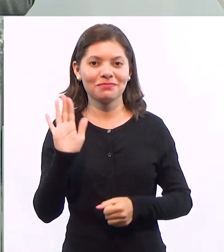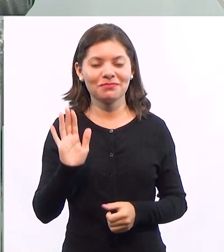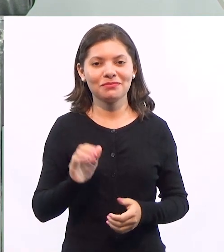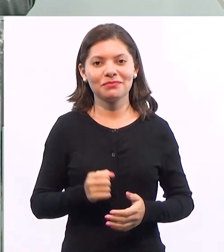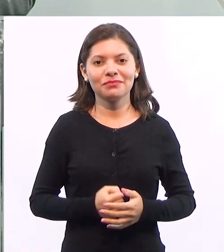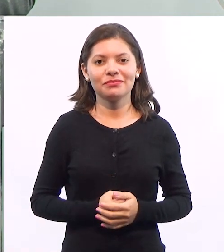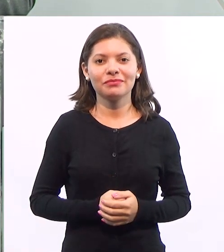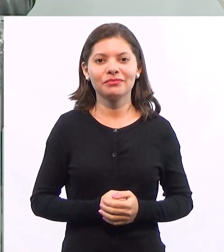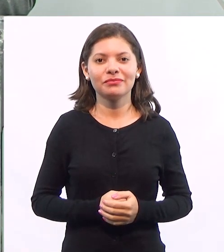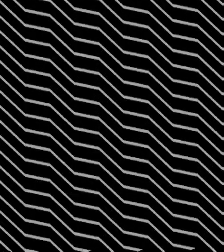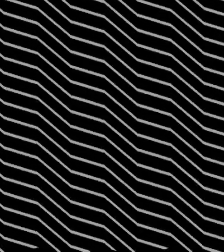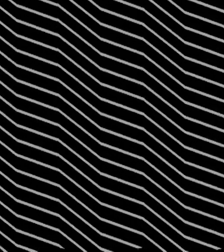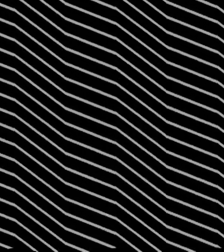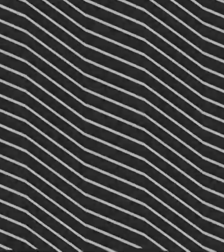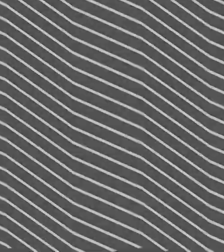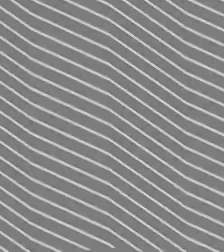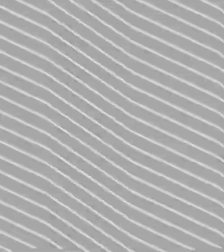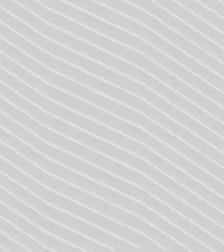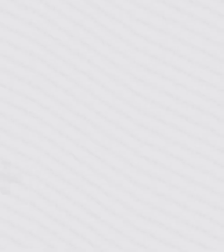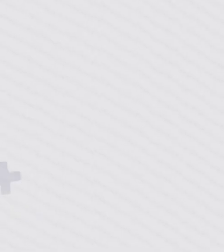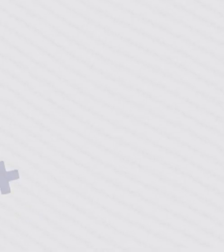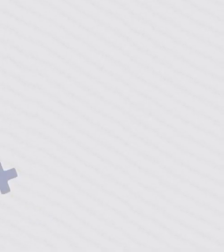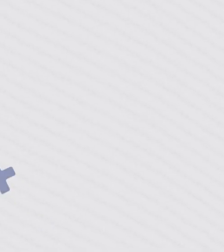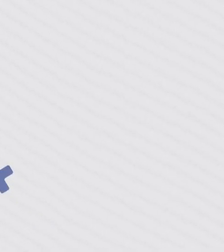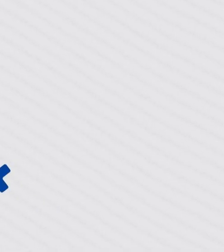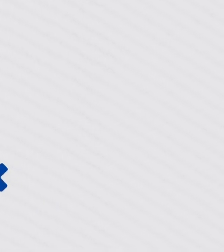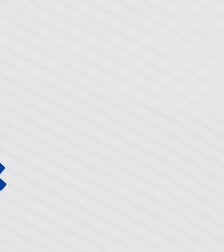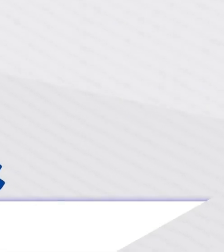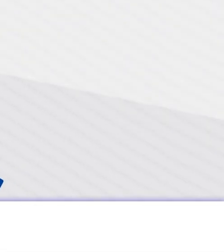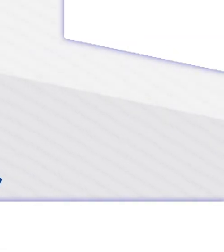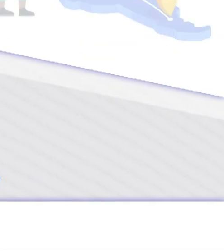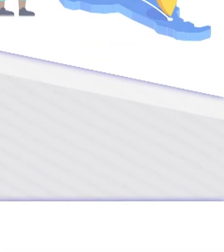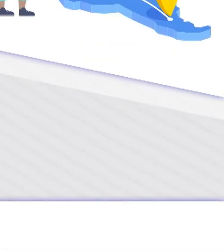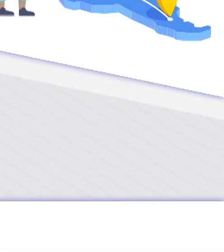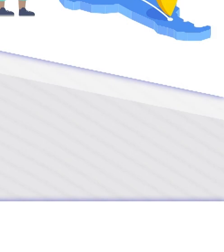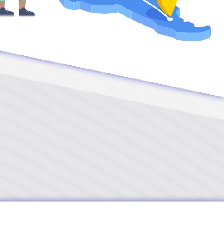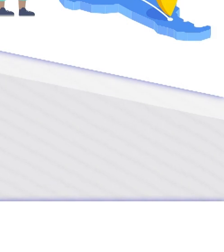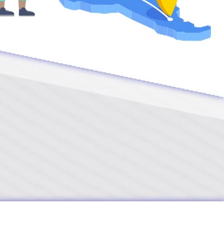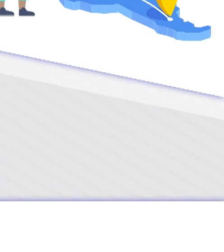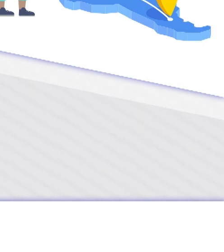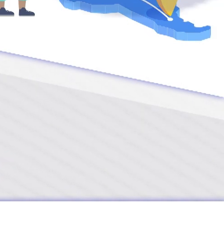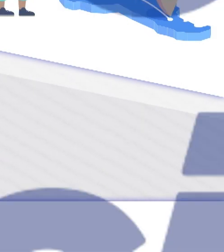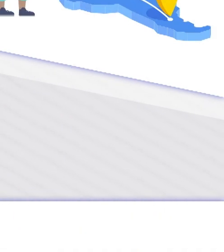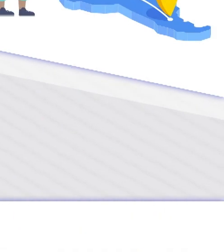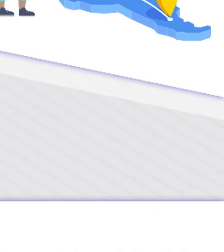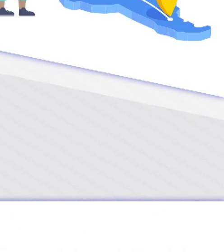próxima unidade.